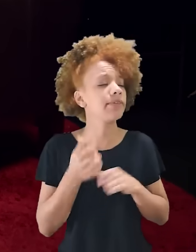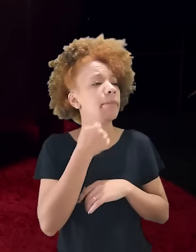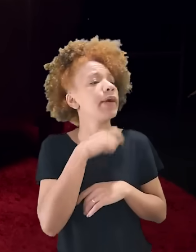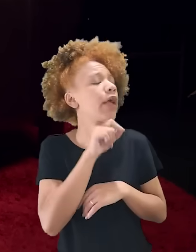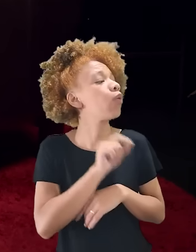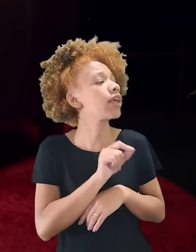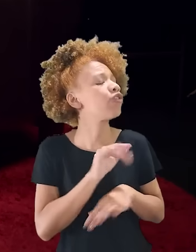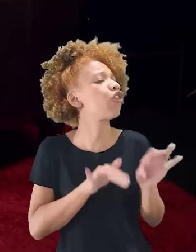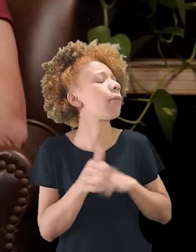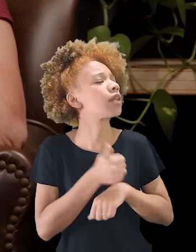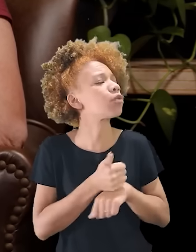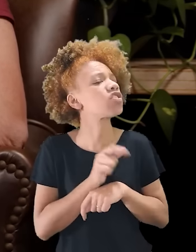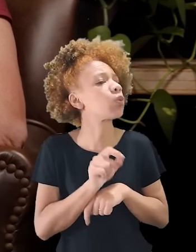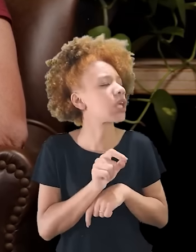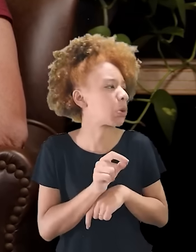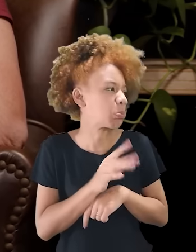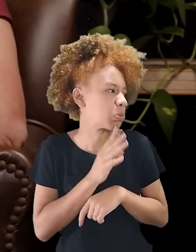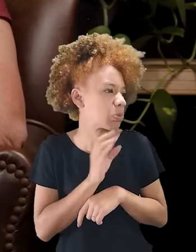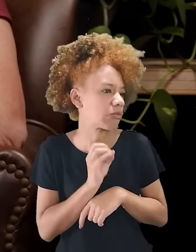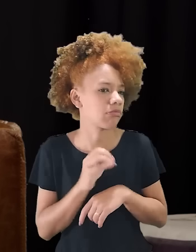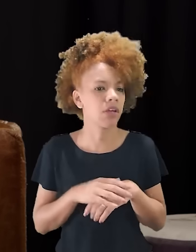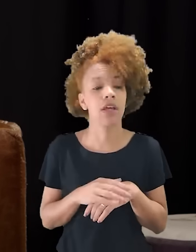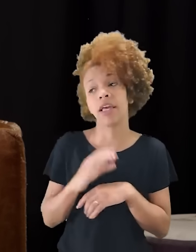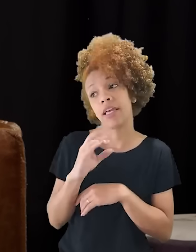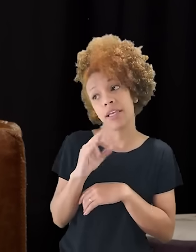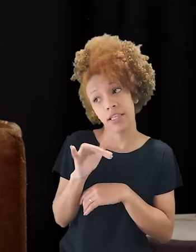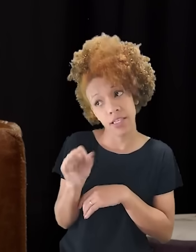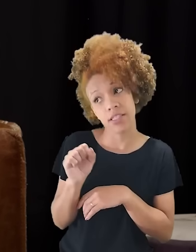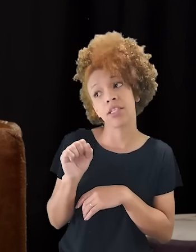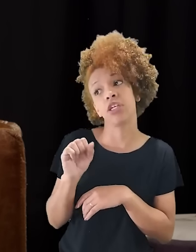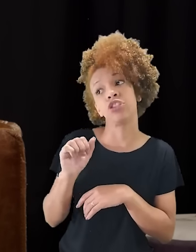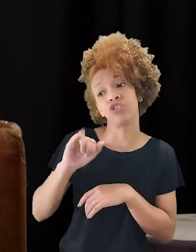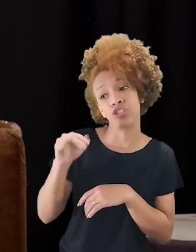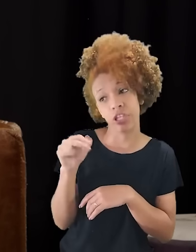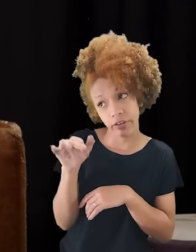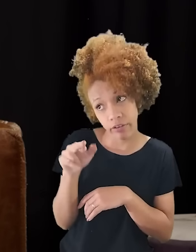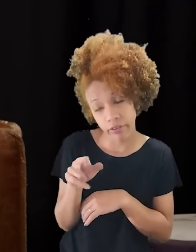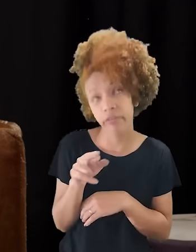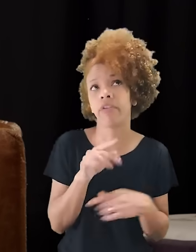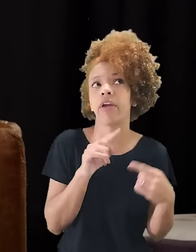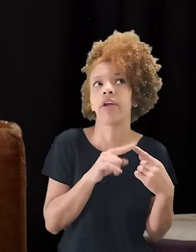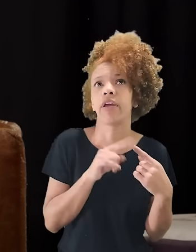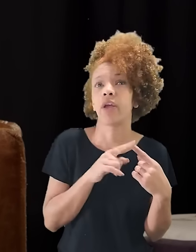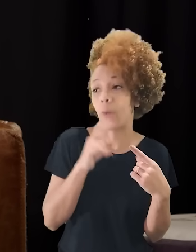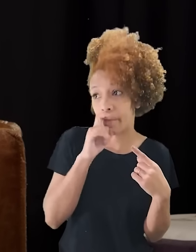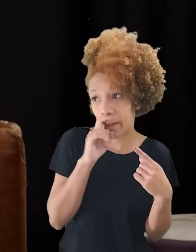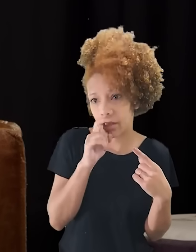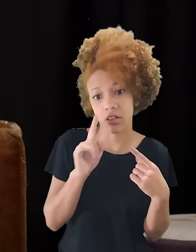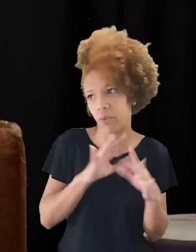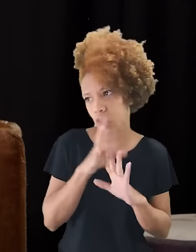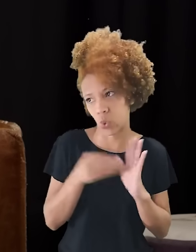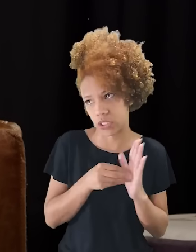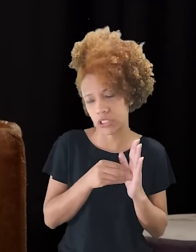que a mãe é o que que que a mãe é eu não conheço nada a mãe da cas el chama Cris Jenner a mãe e o pai de uma né porque não são todas filhas do